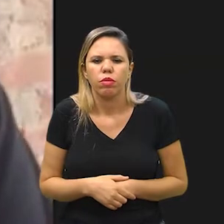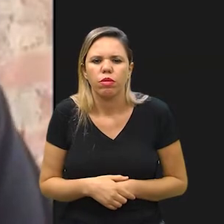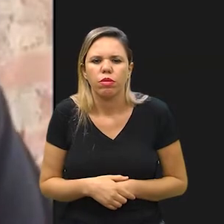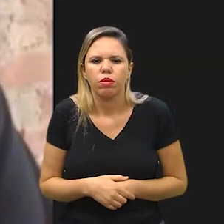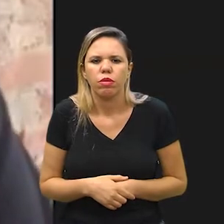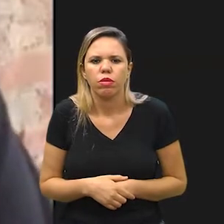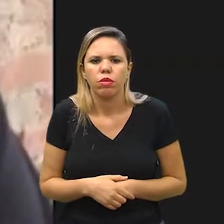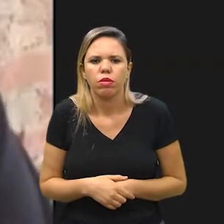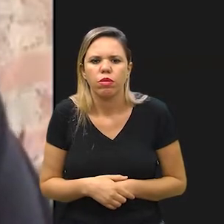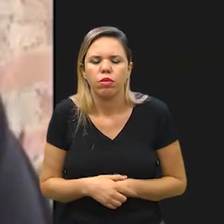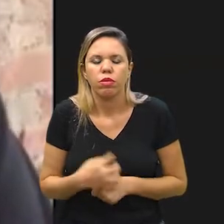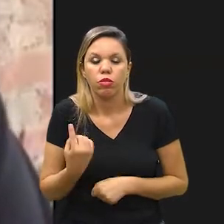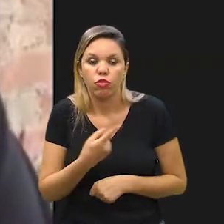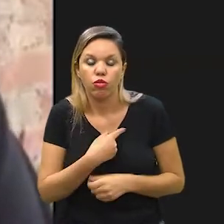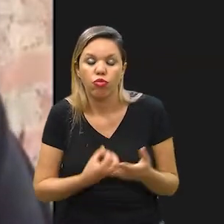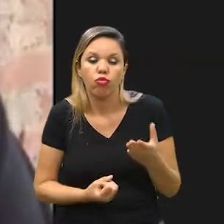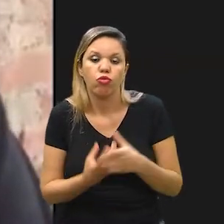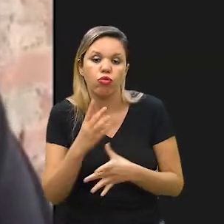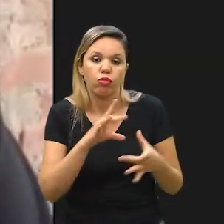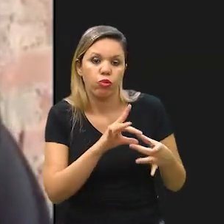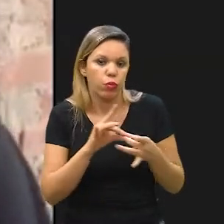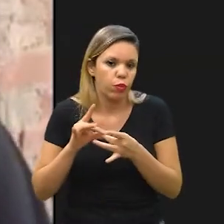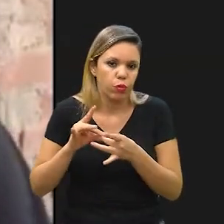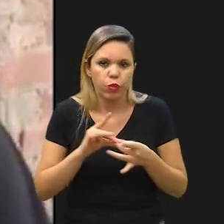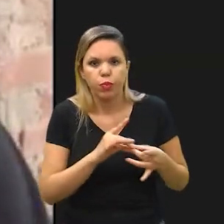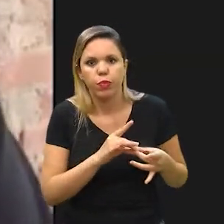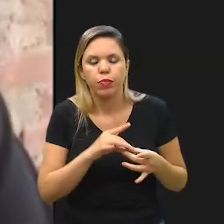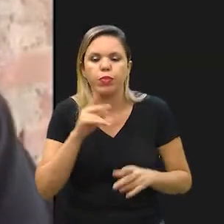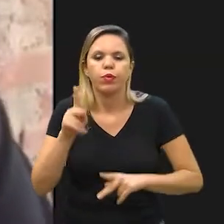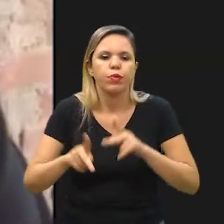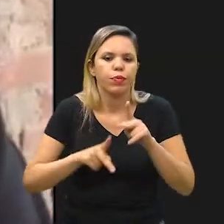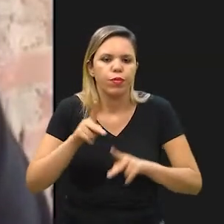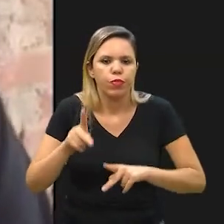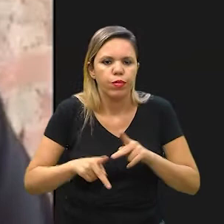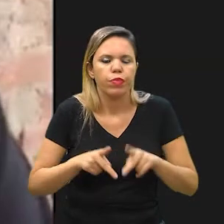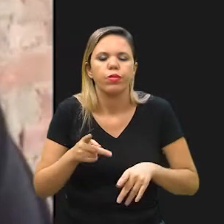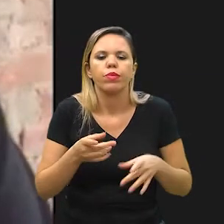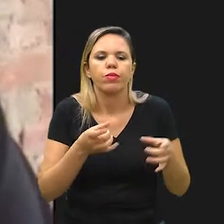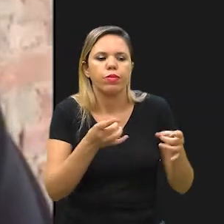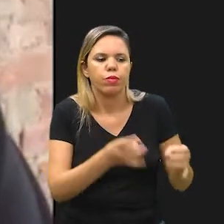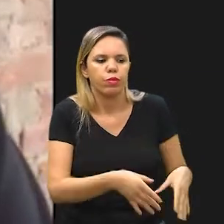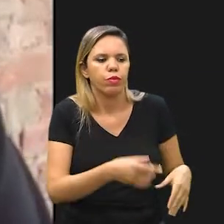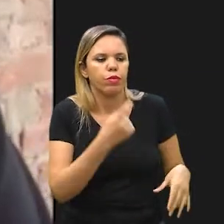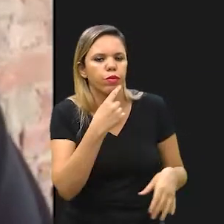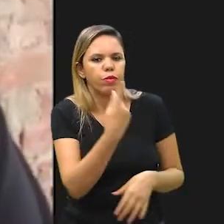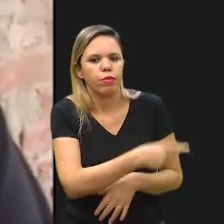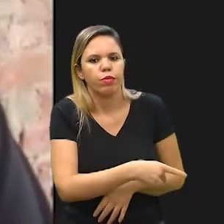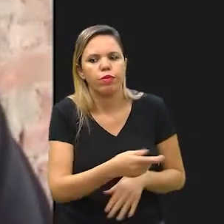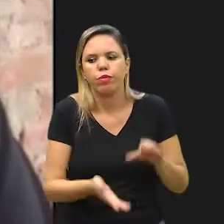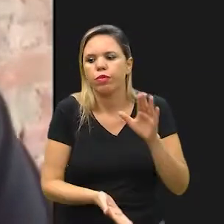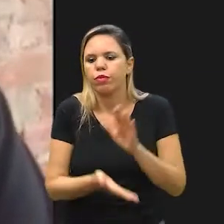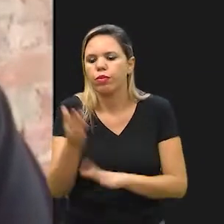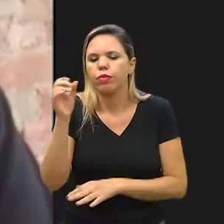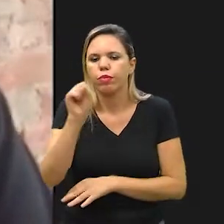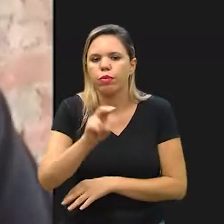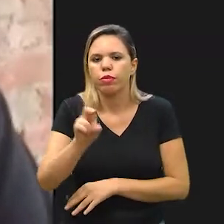e assim, a gente acabou criando um vínculo com Souzas, né, então as pessoas saíam de Campinas e iam para